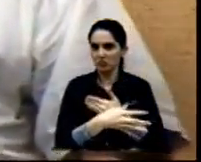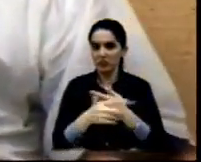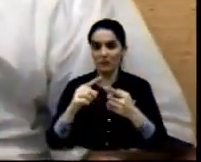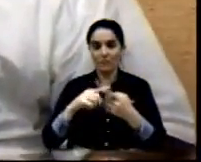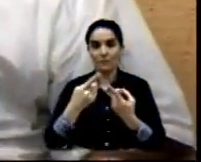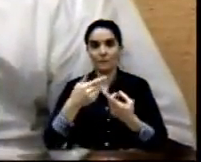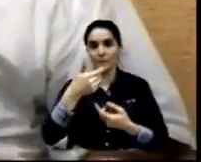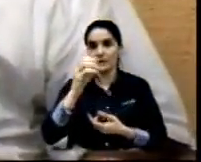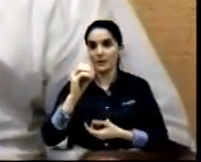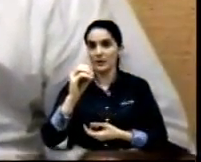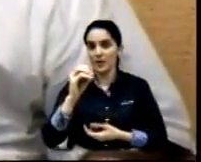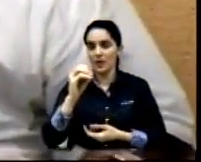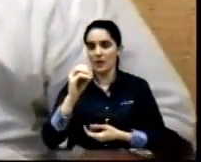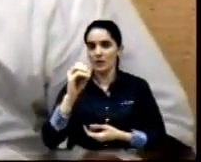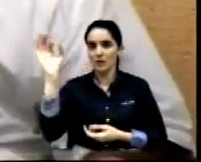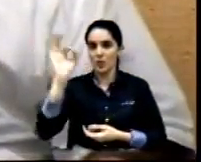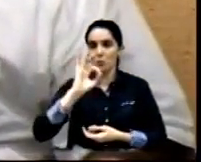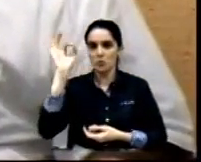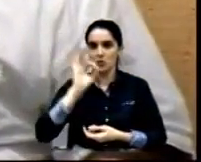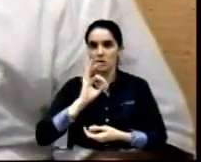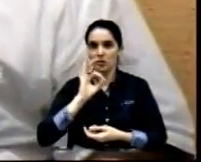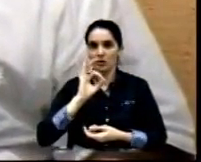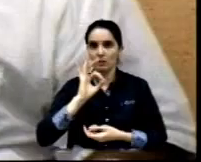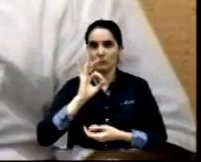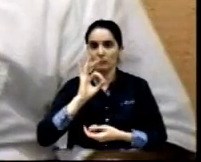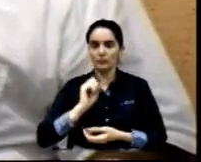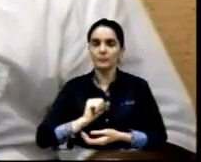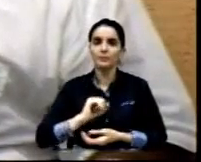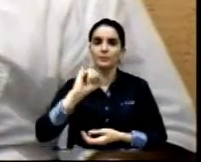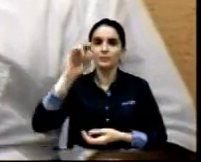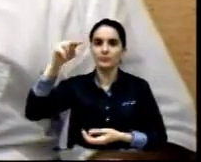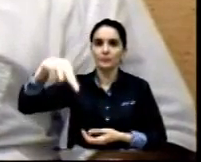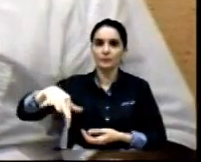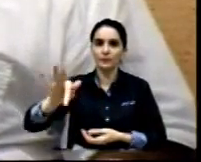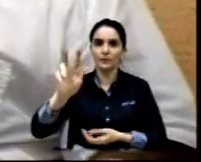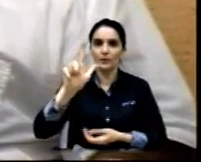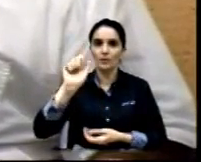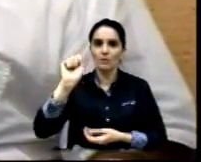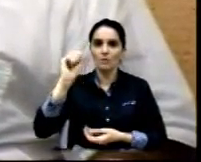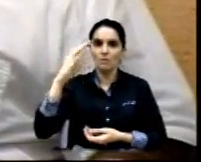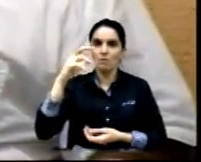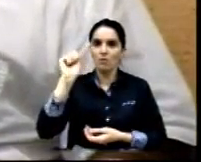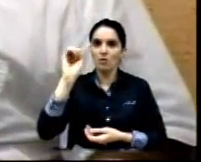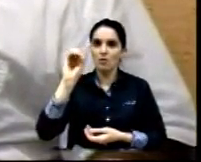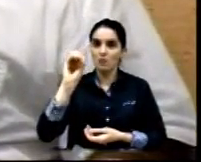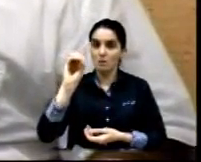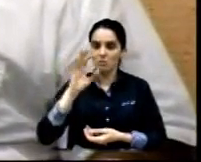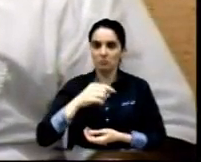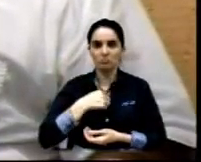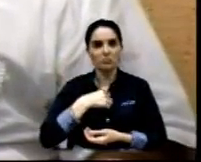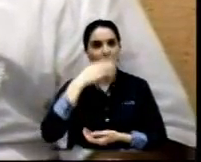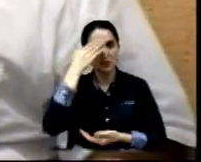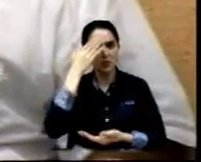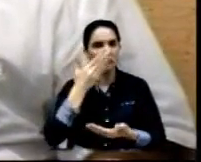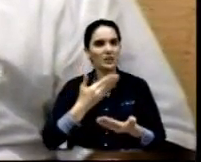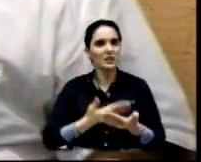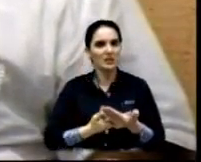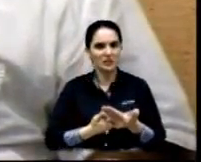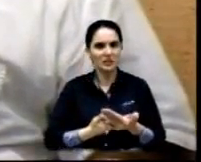10%, 10,6% de inflação. Foi por isso que eu cheguei a aquilo que eu acredito que esteja superfaturado